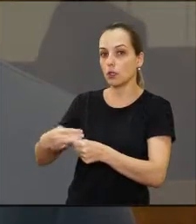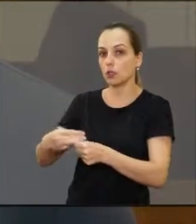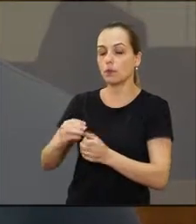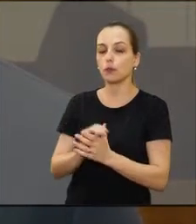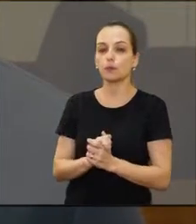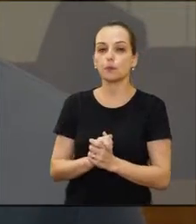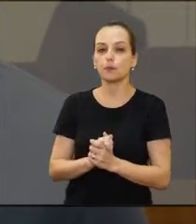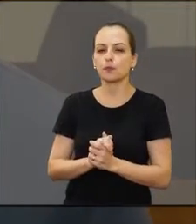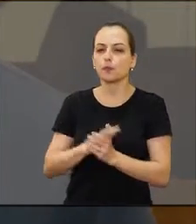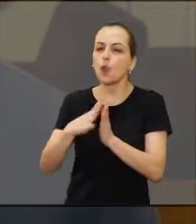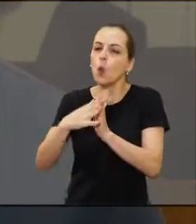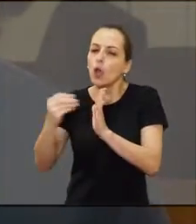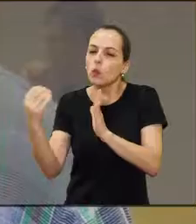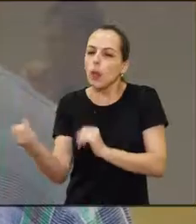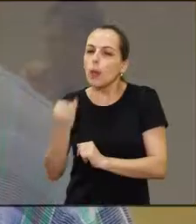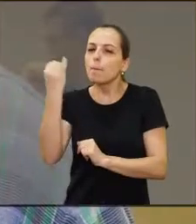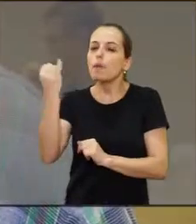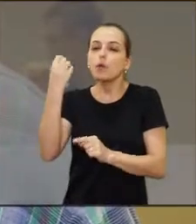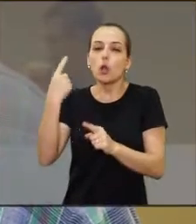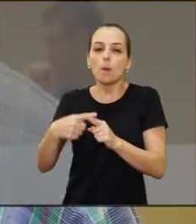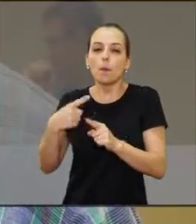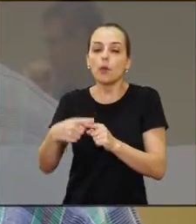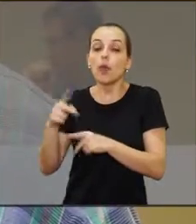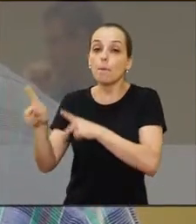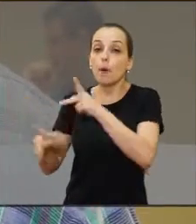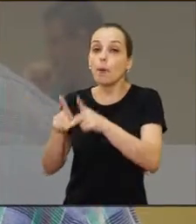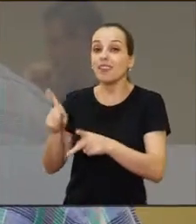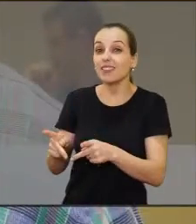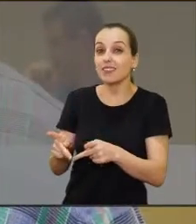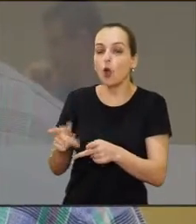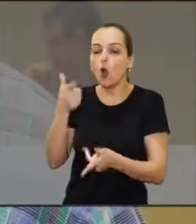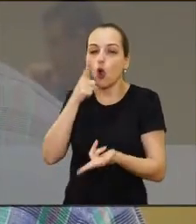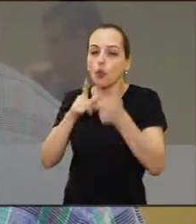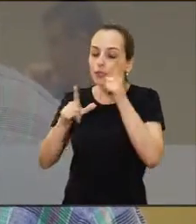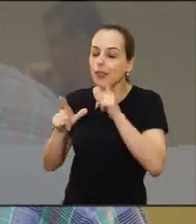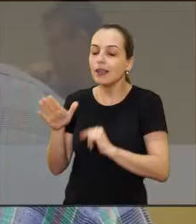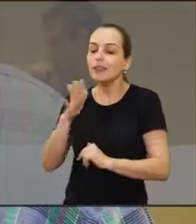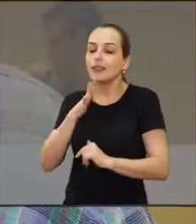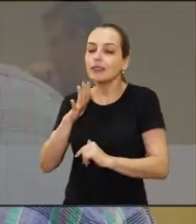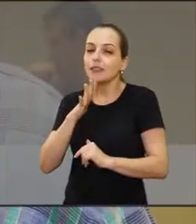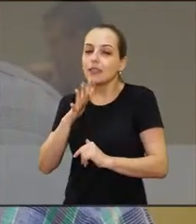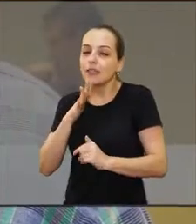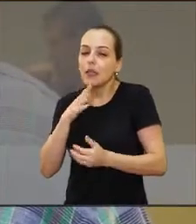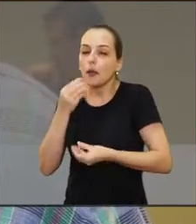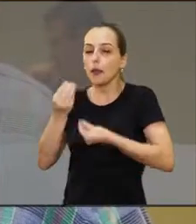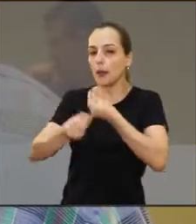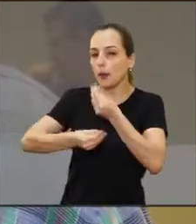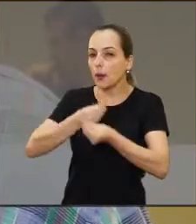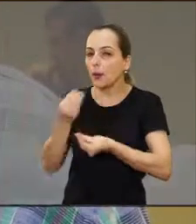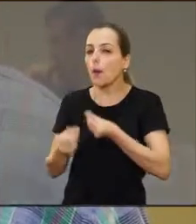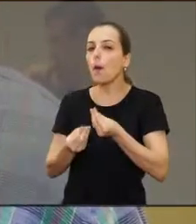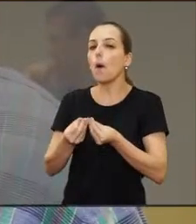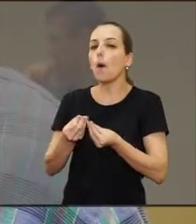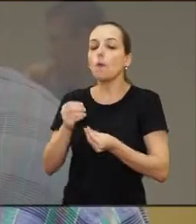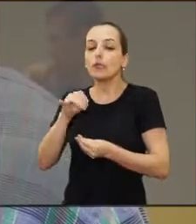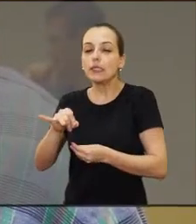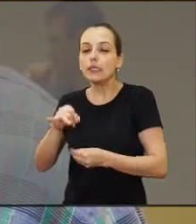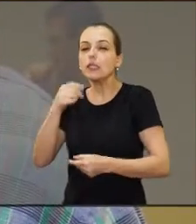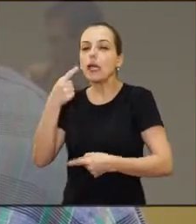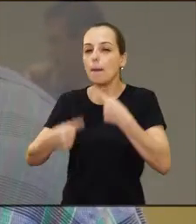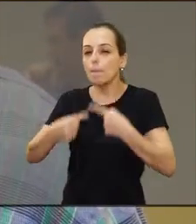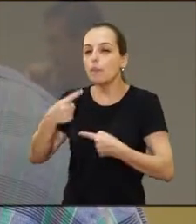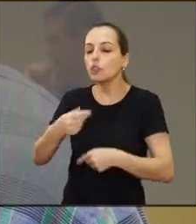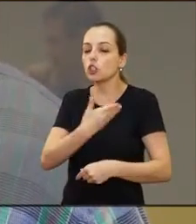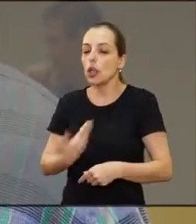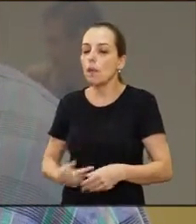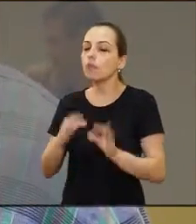o desenvolvimento municipal. Esses indicadores são importantes porque também permite à própria população acompanhar e saber se de fato a